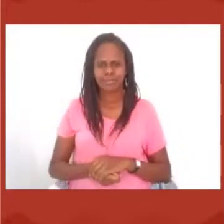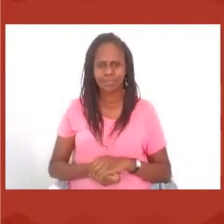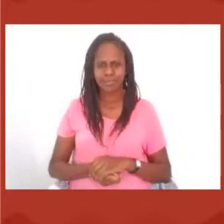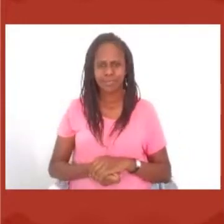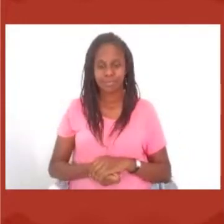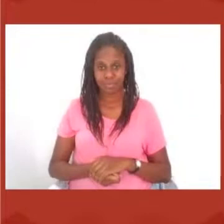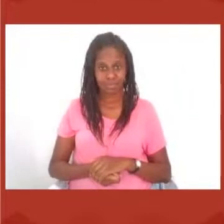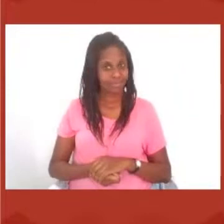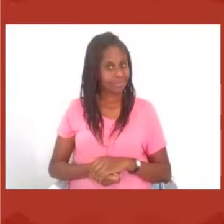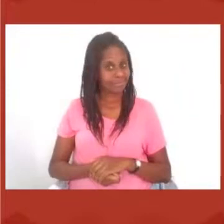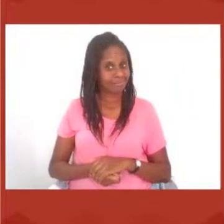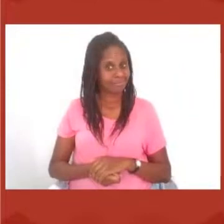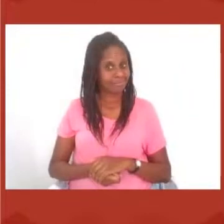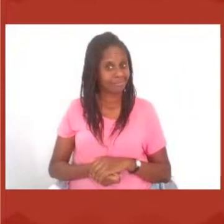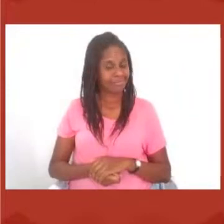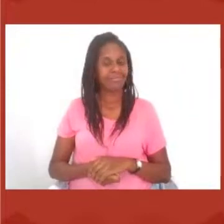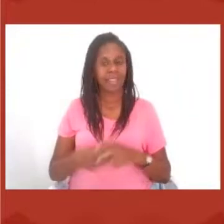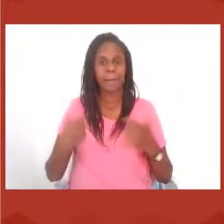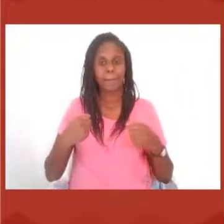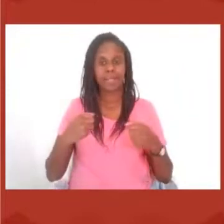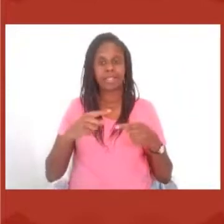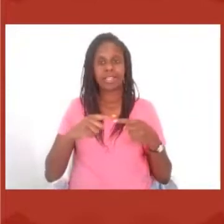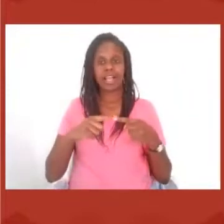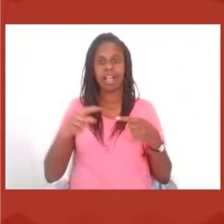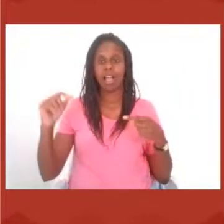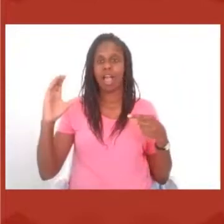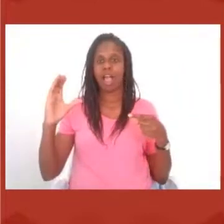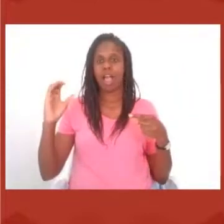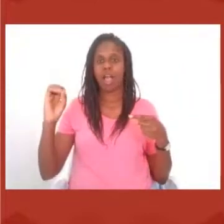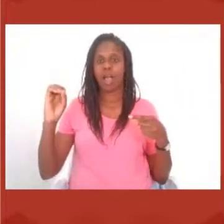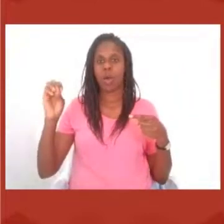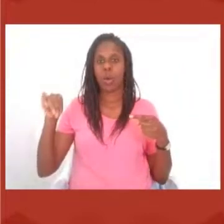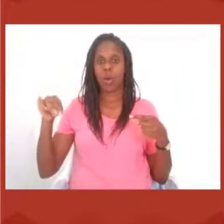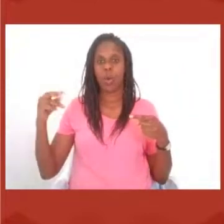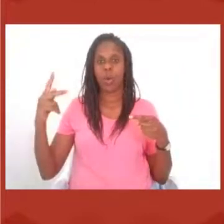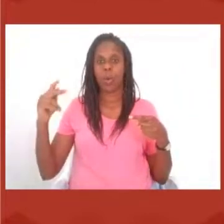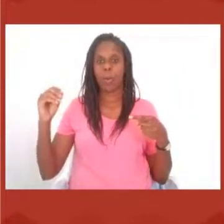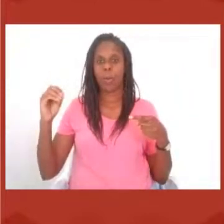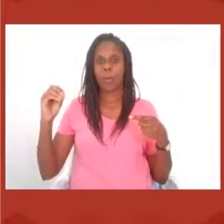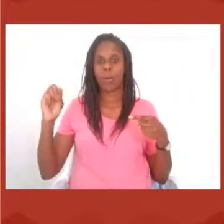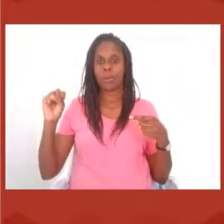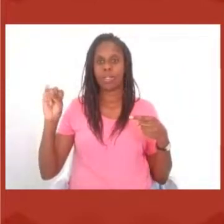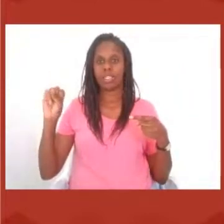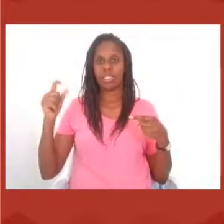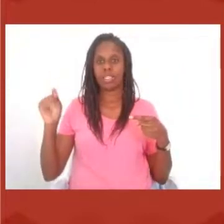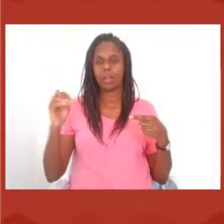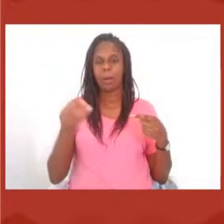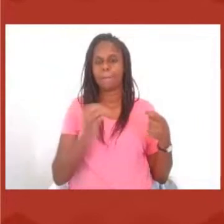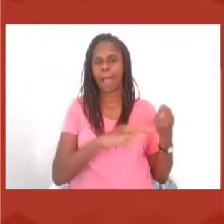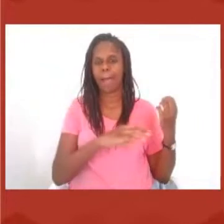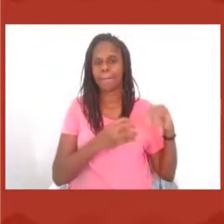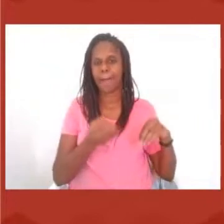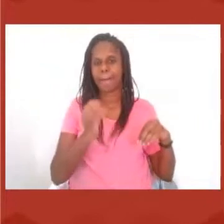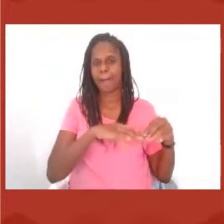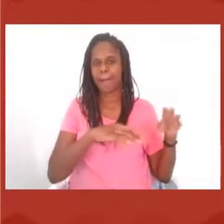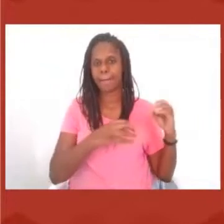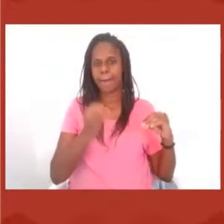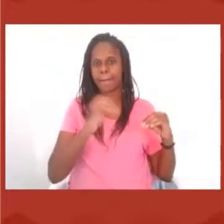Composição, né? O que mais? Só misturar que está pronto? Aquecer. De calor.